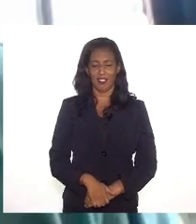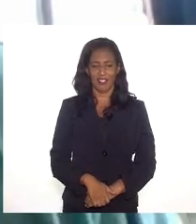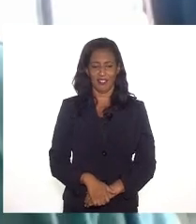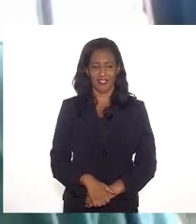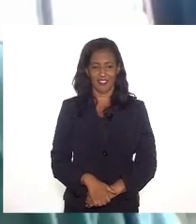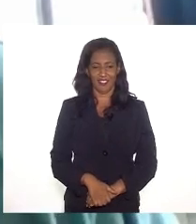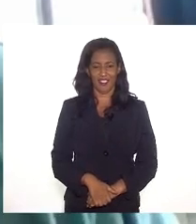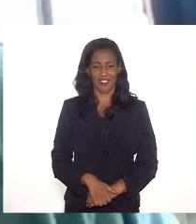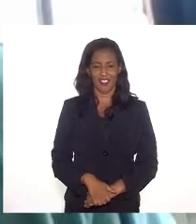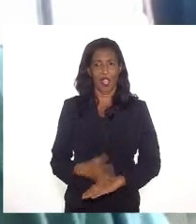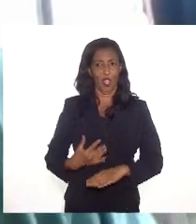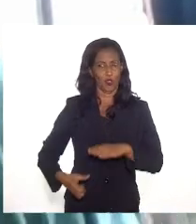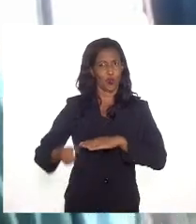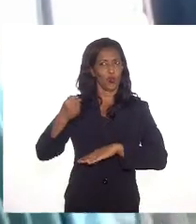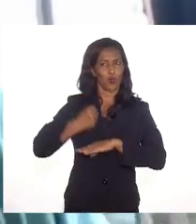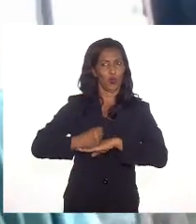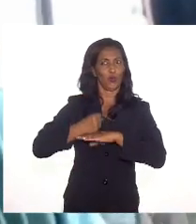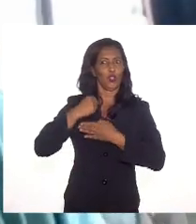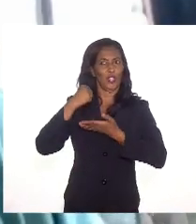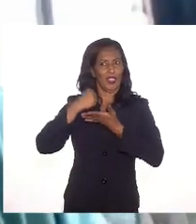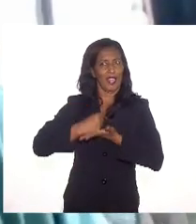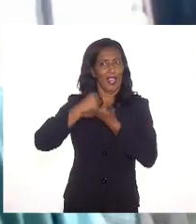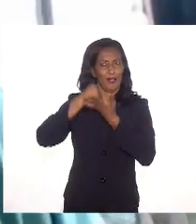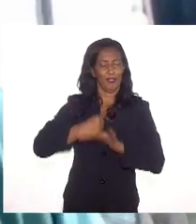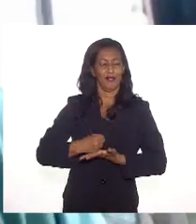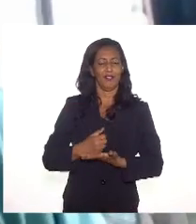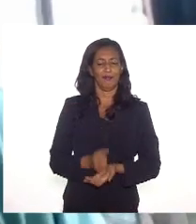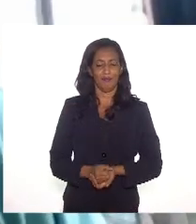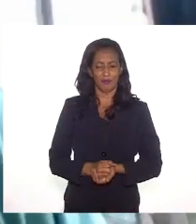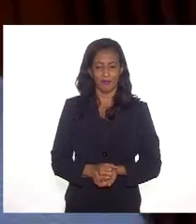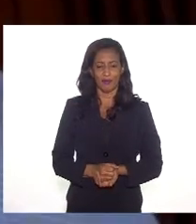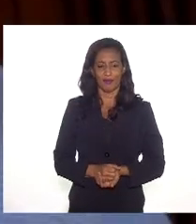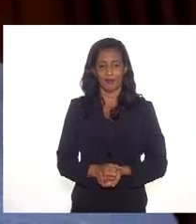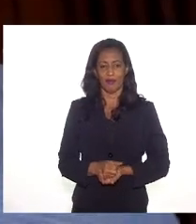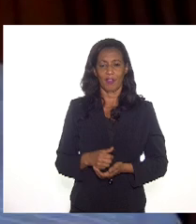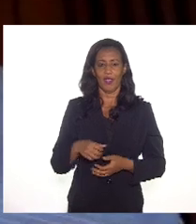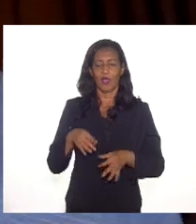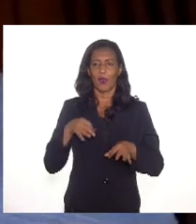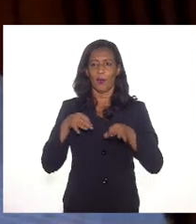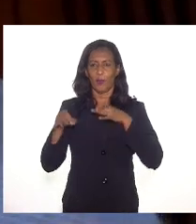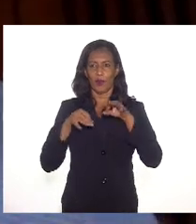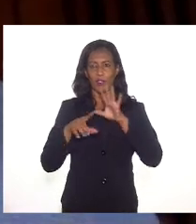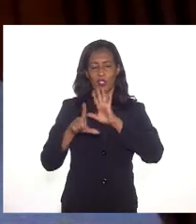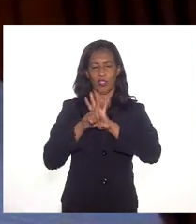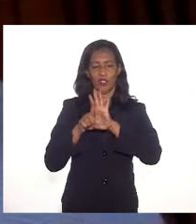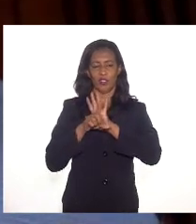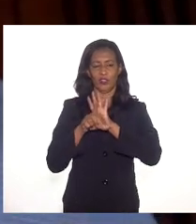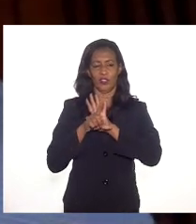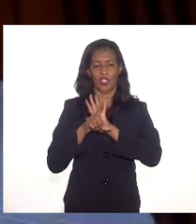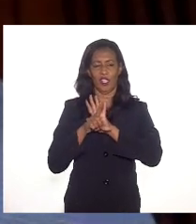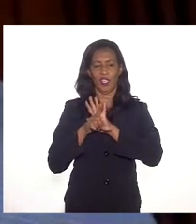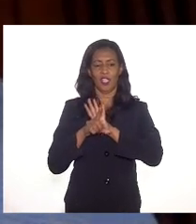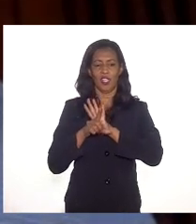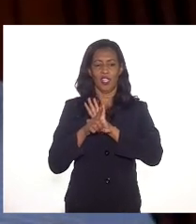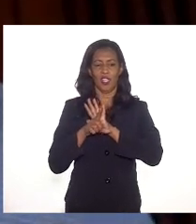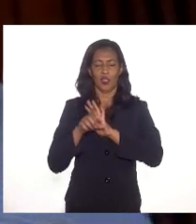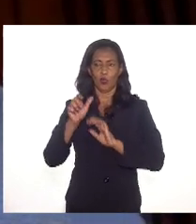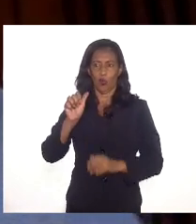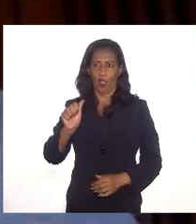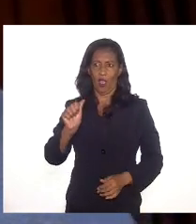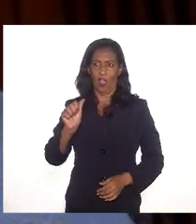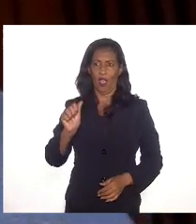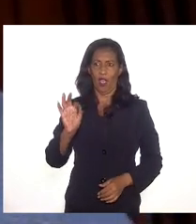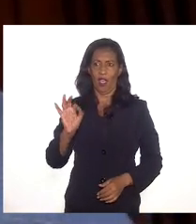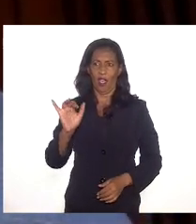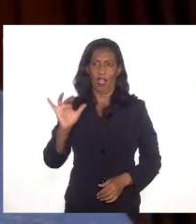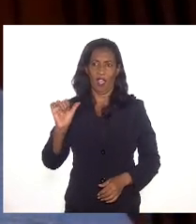Progresso sustentável, sustentável. Em frente. Projeto de lei 871-2015, teoria de autoria do deputado Átila Nunes, o